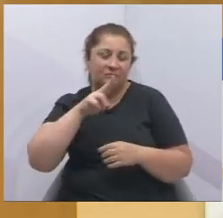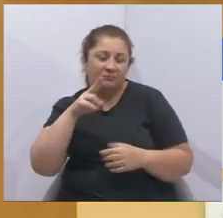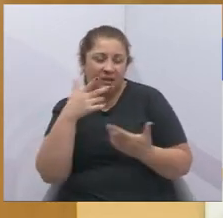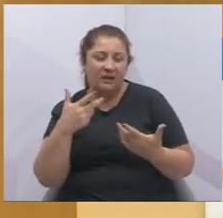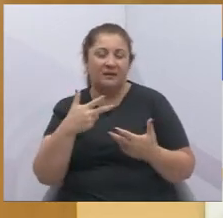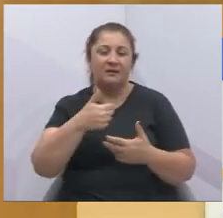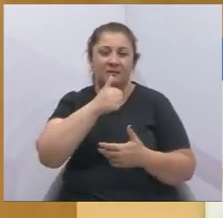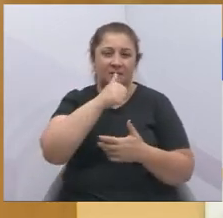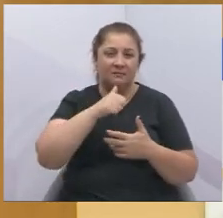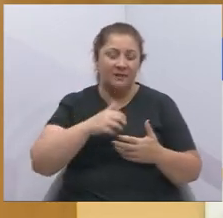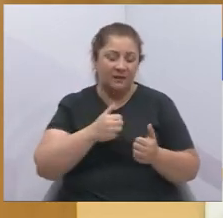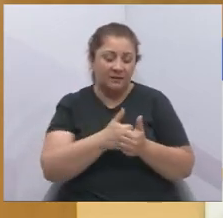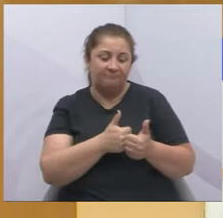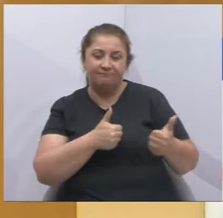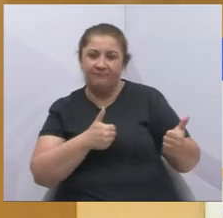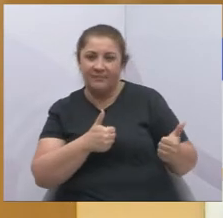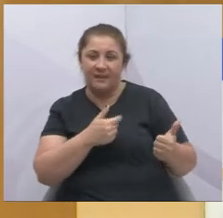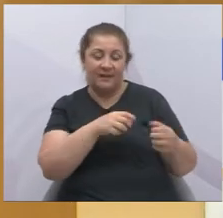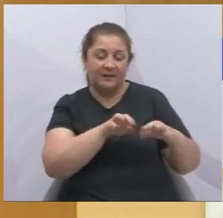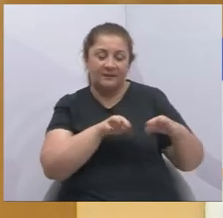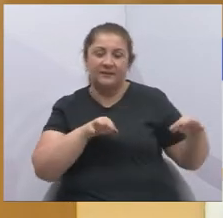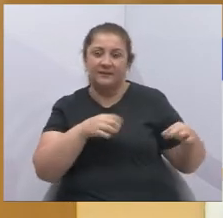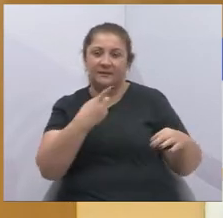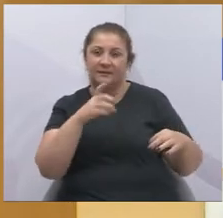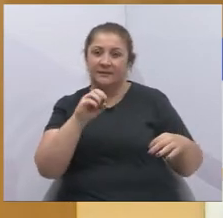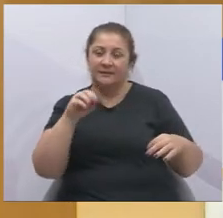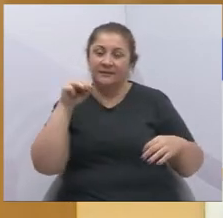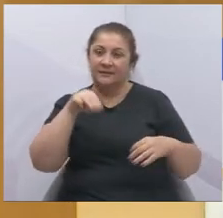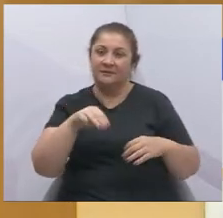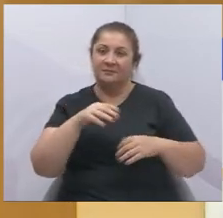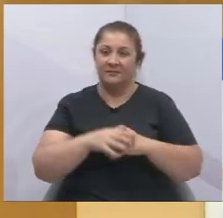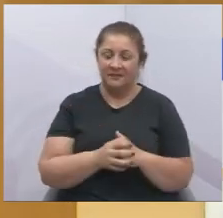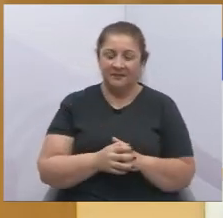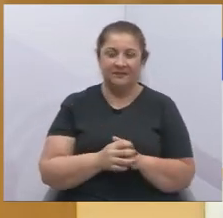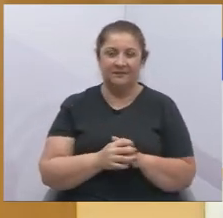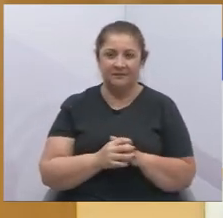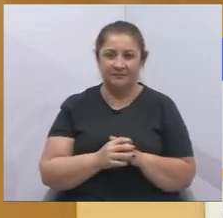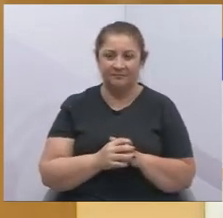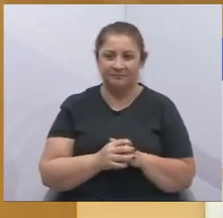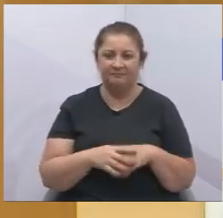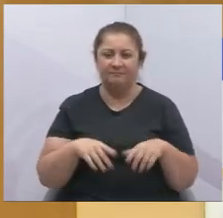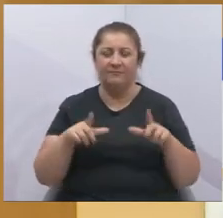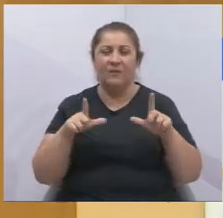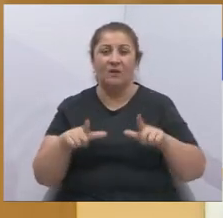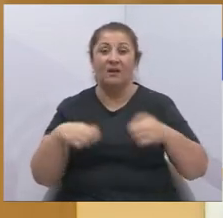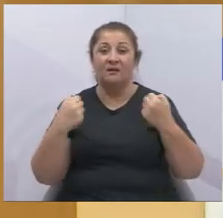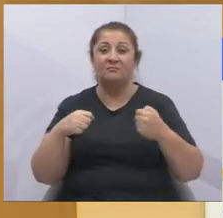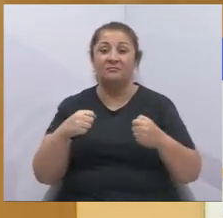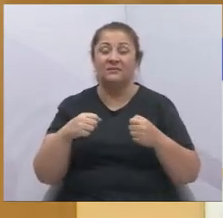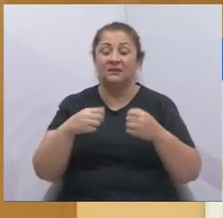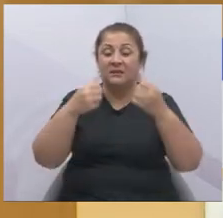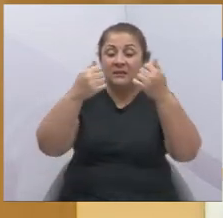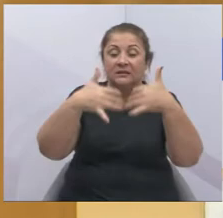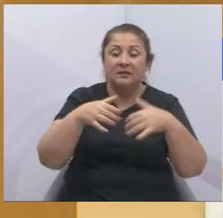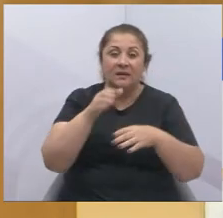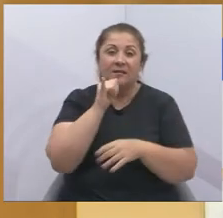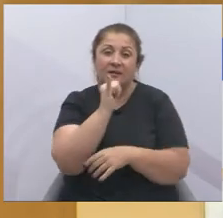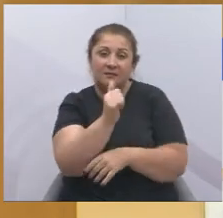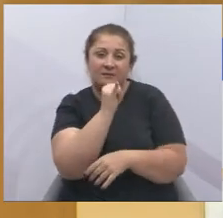comerciais similares. Além disso, especifica obrigatoriamente dos estabelecimentos orientarem seus respectivos